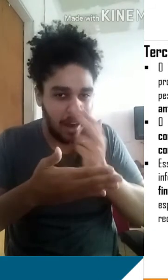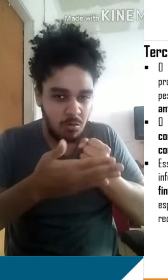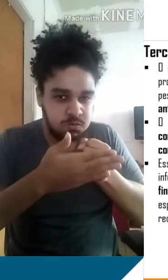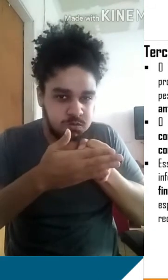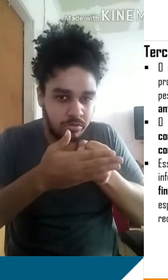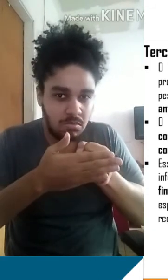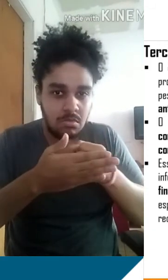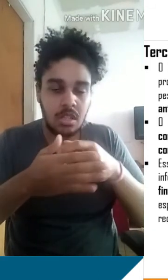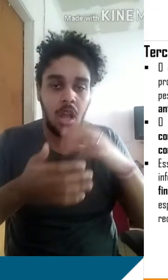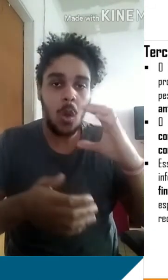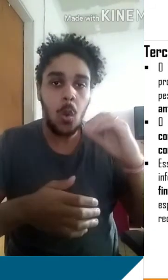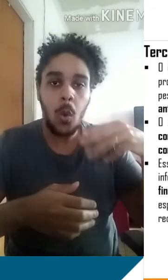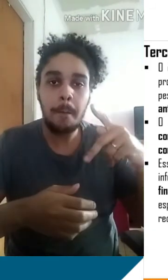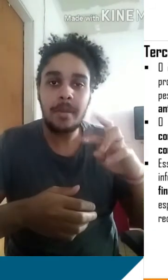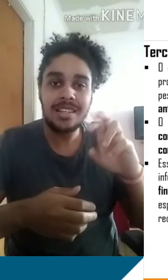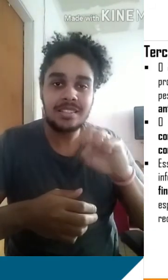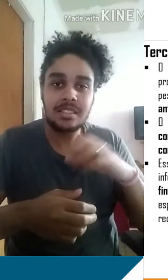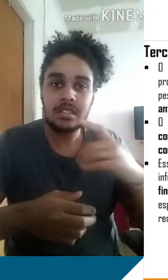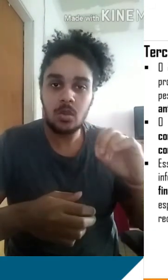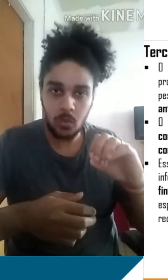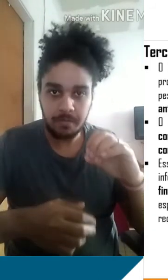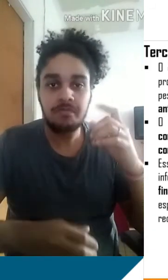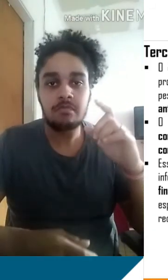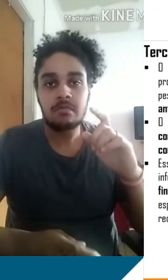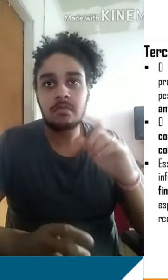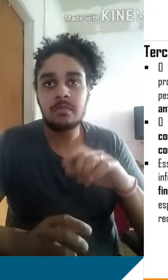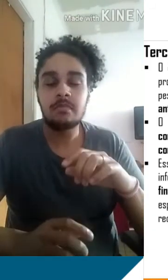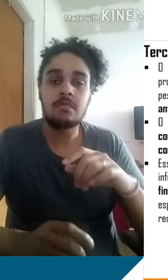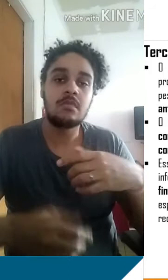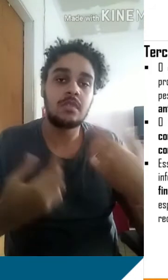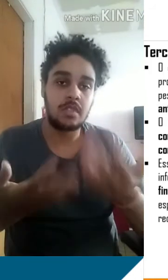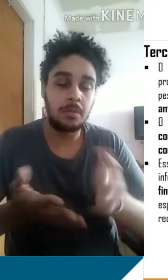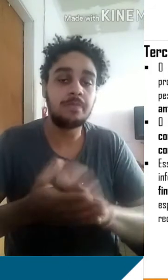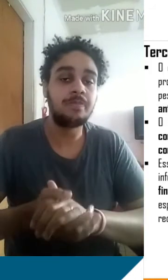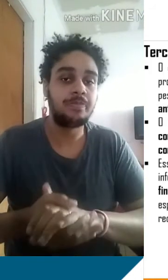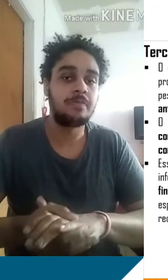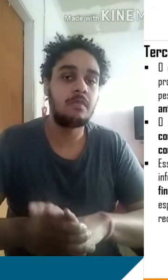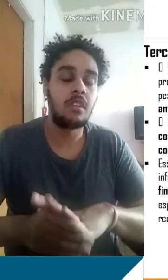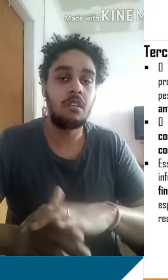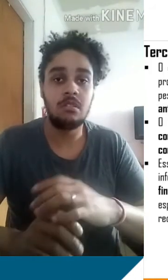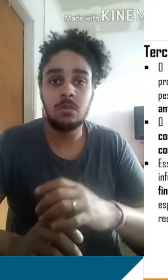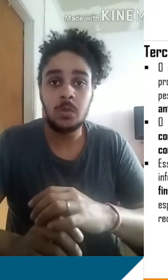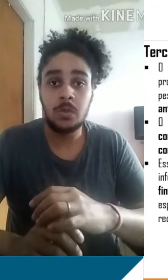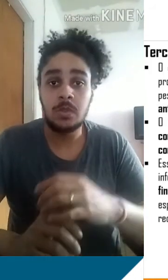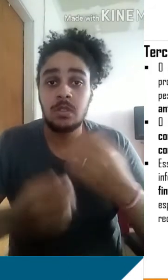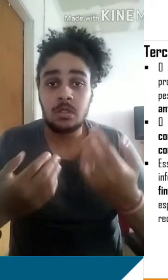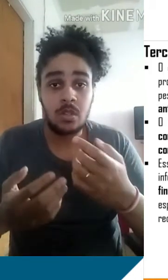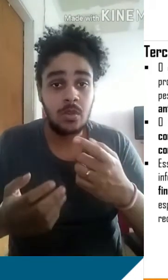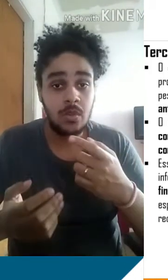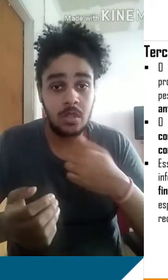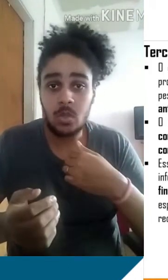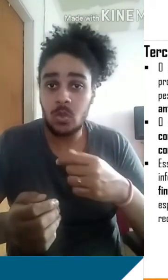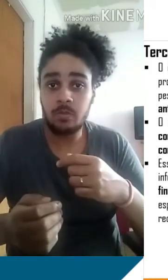mas isso não vem ao caso. E eu nem concordo muito com essa prerrogativa, mas isso também não vem ao caso. Eu acho que o que é importante para